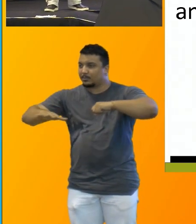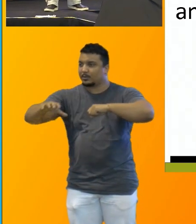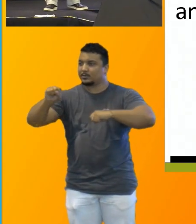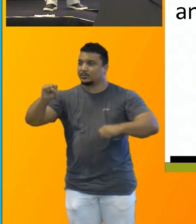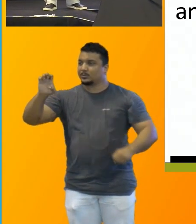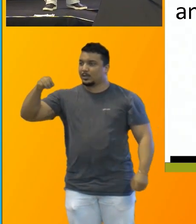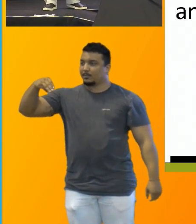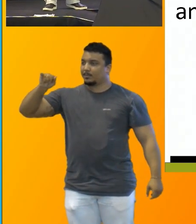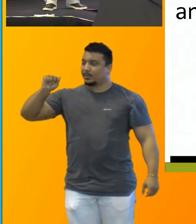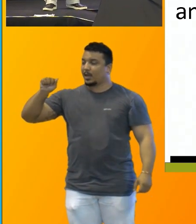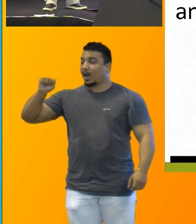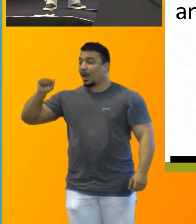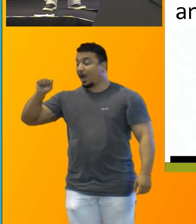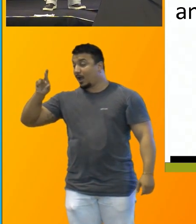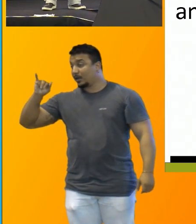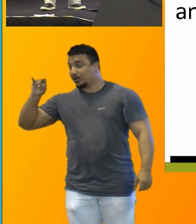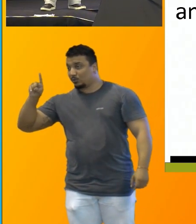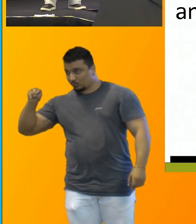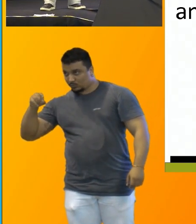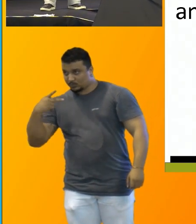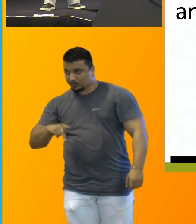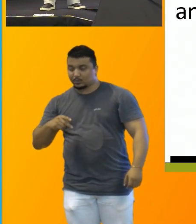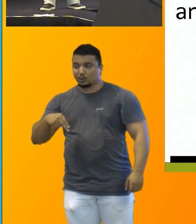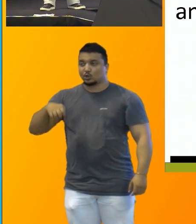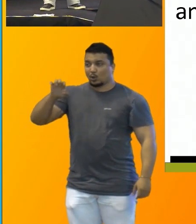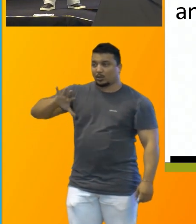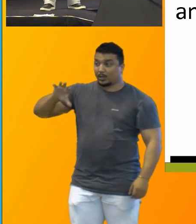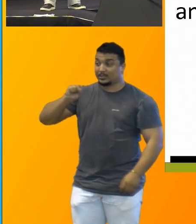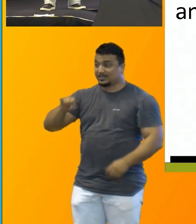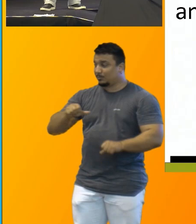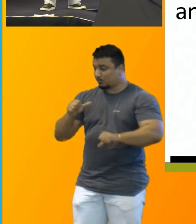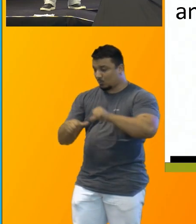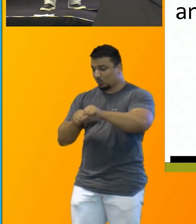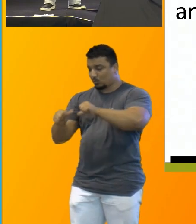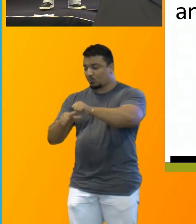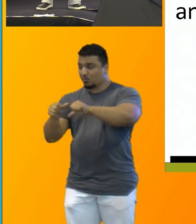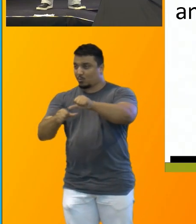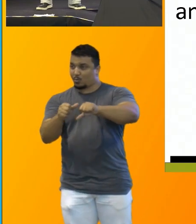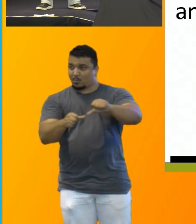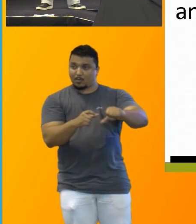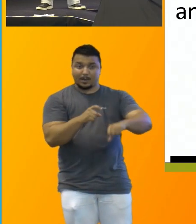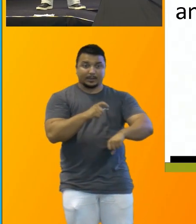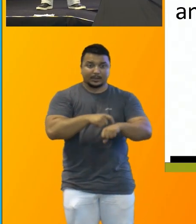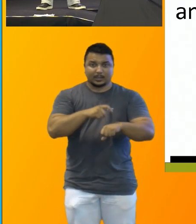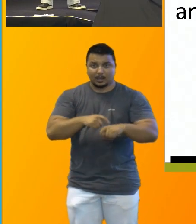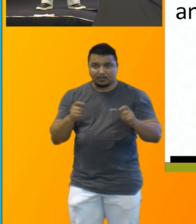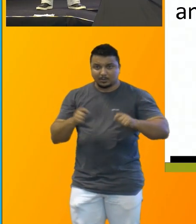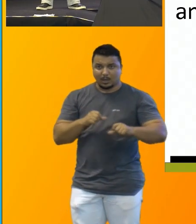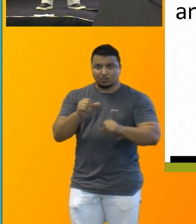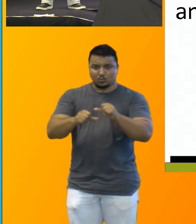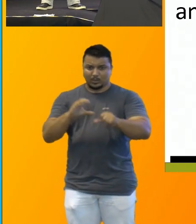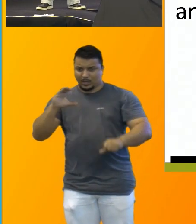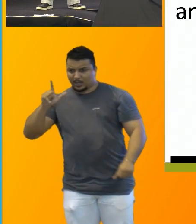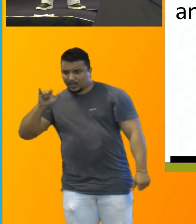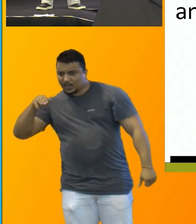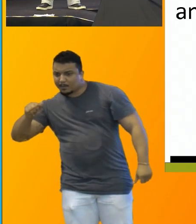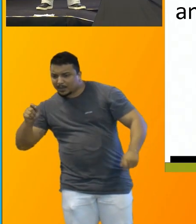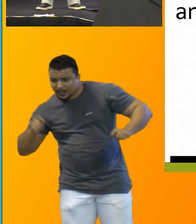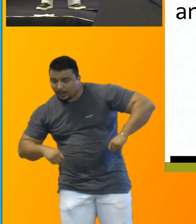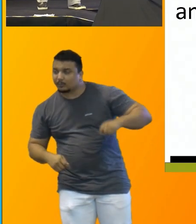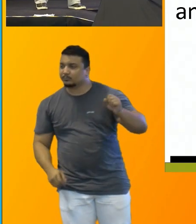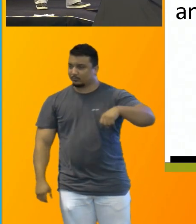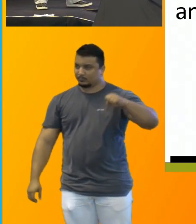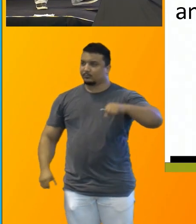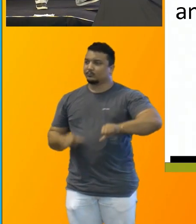semi-árido. Mas eu te pergunto, se houver constantemente alterações do tempo, isso pode gerar uma modificação do clima?